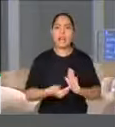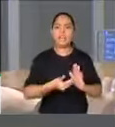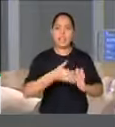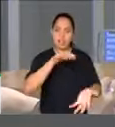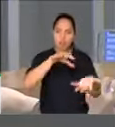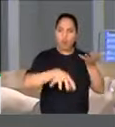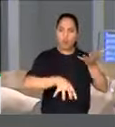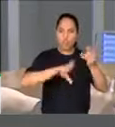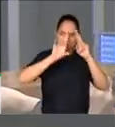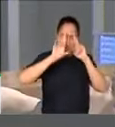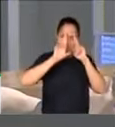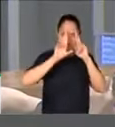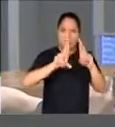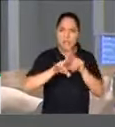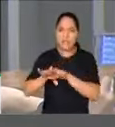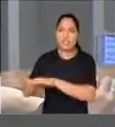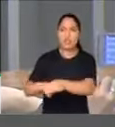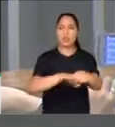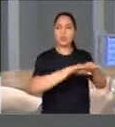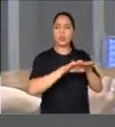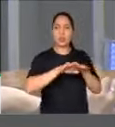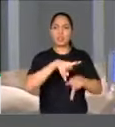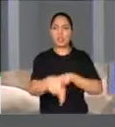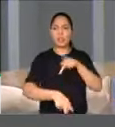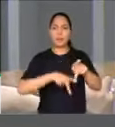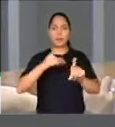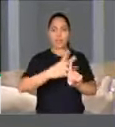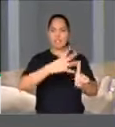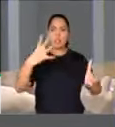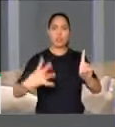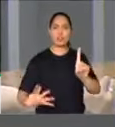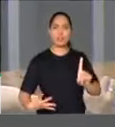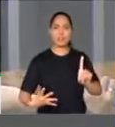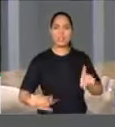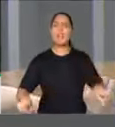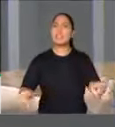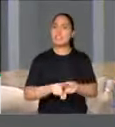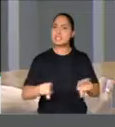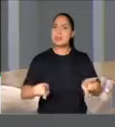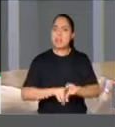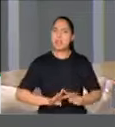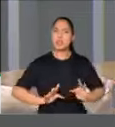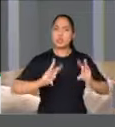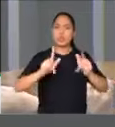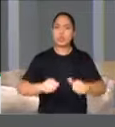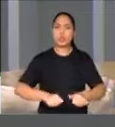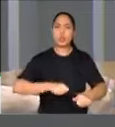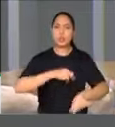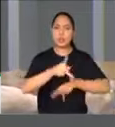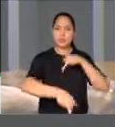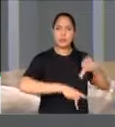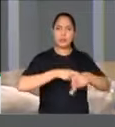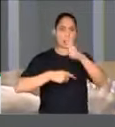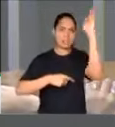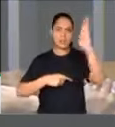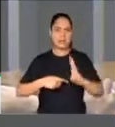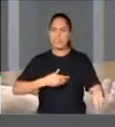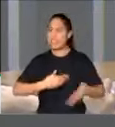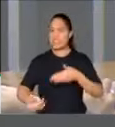devidas, respeitando todos da nossa população LGBT e todos os cidadãos brasileiros